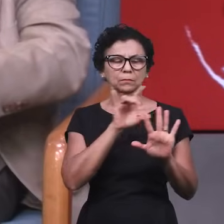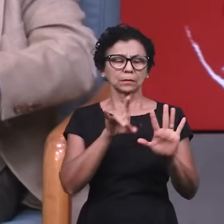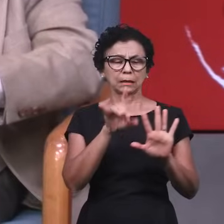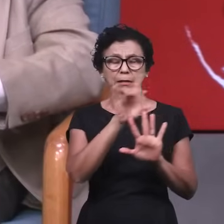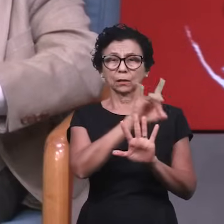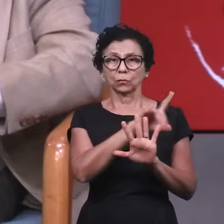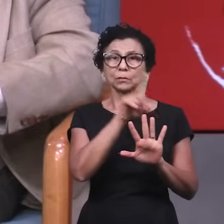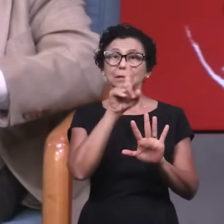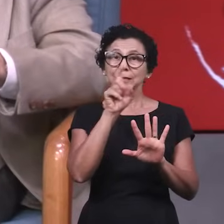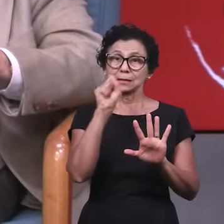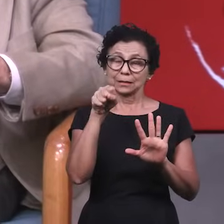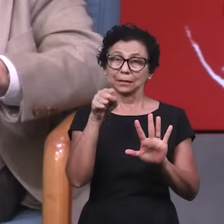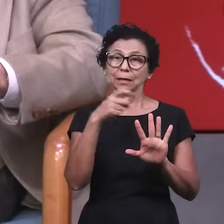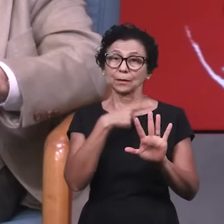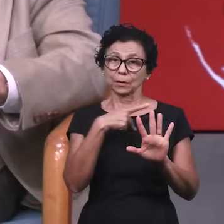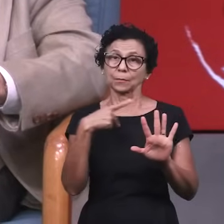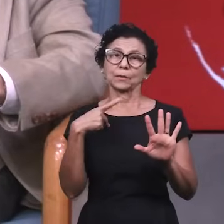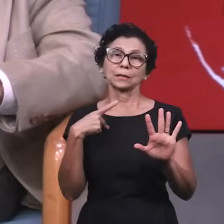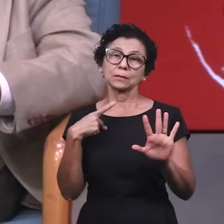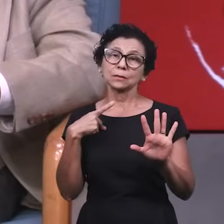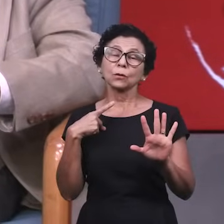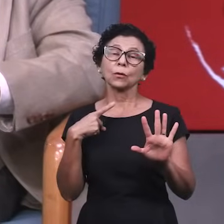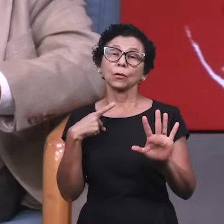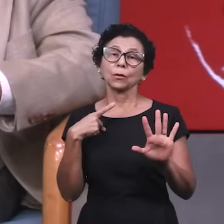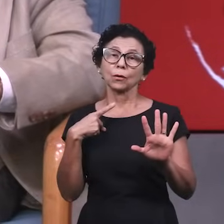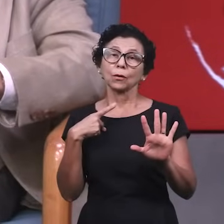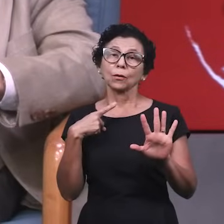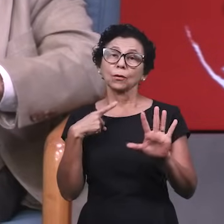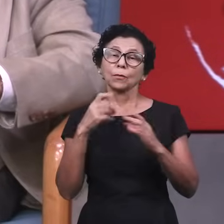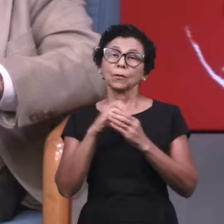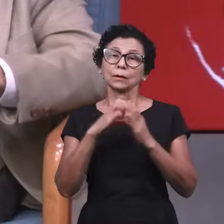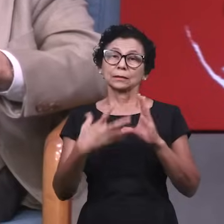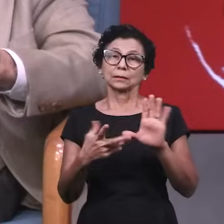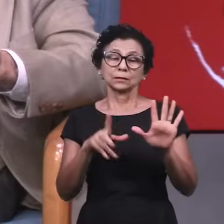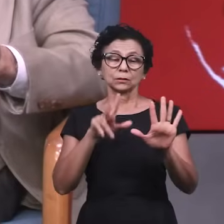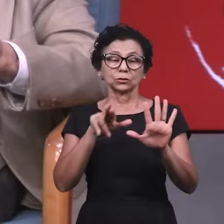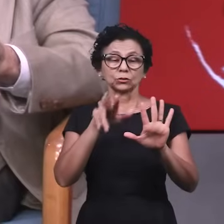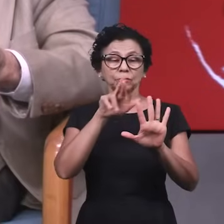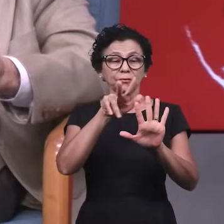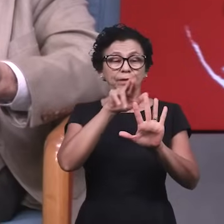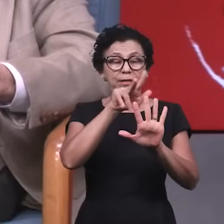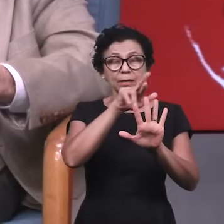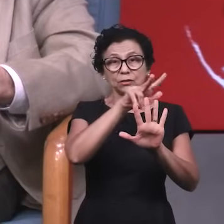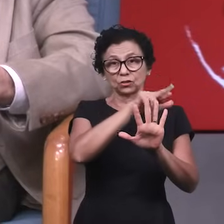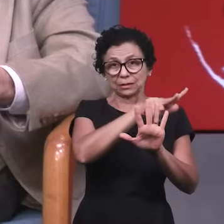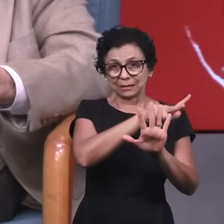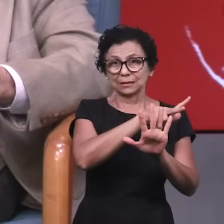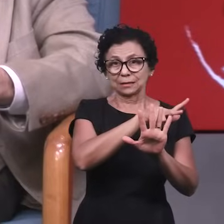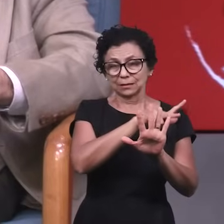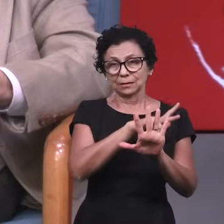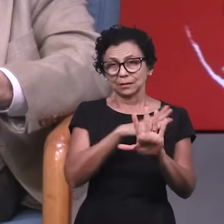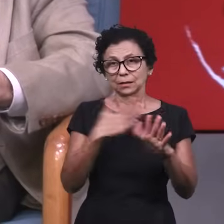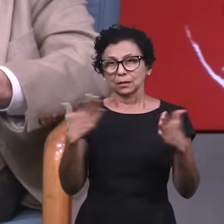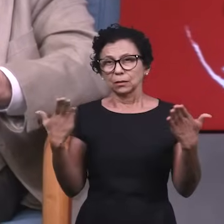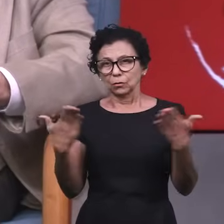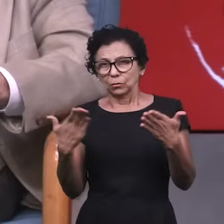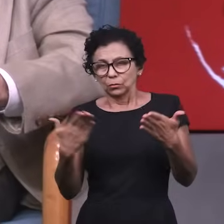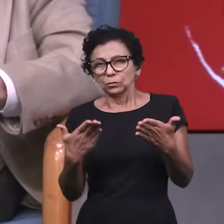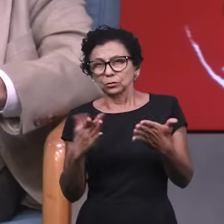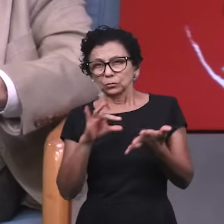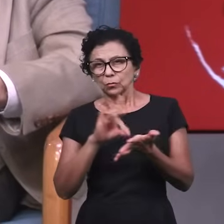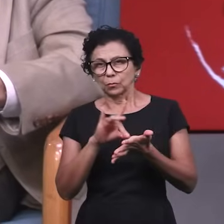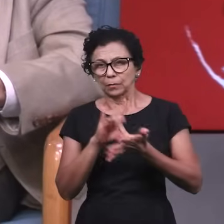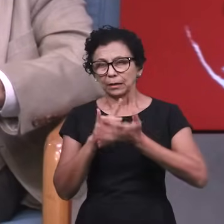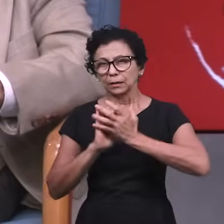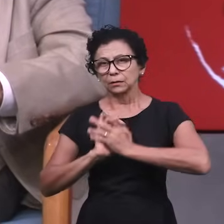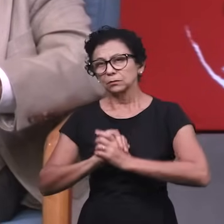mostrar que eles têm uma característica diferente. Então, existe hoje servos onde Deus